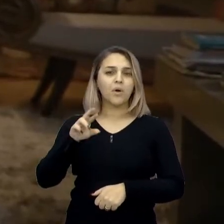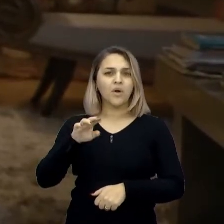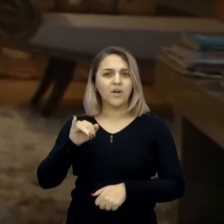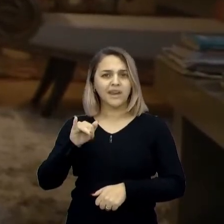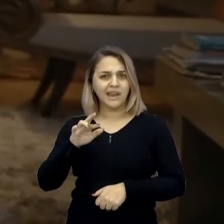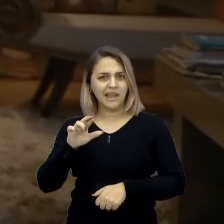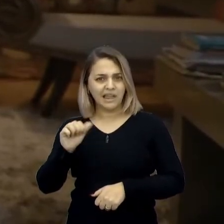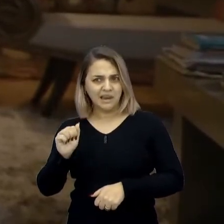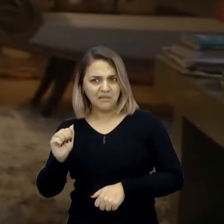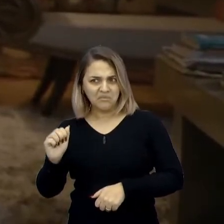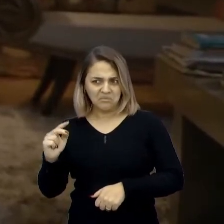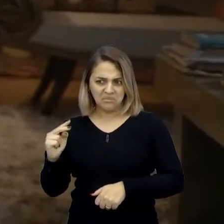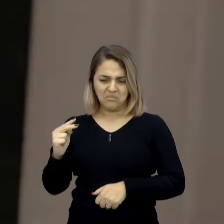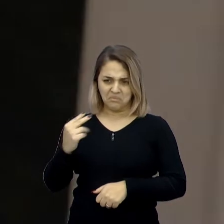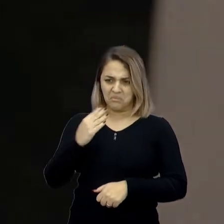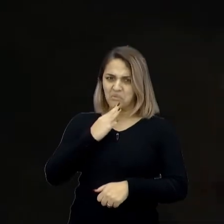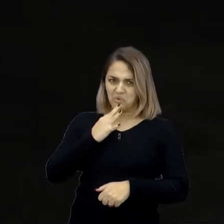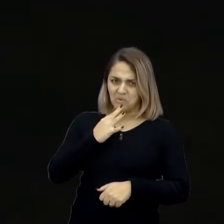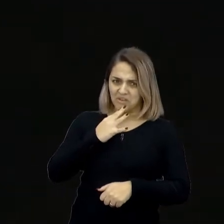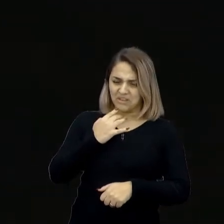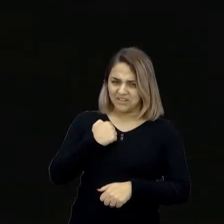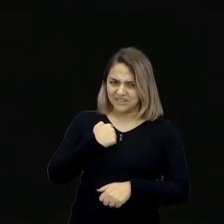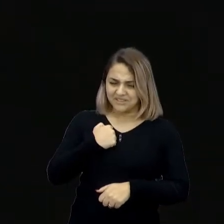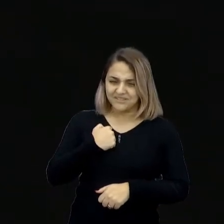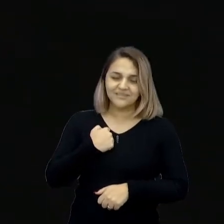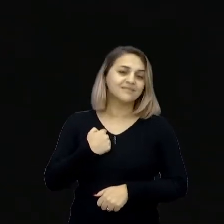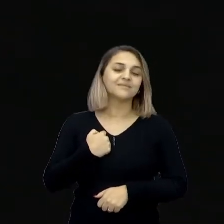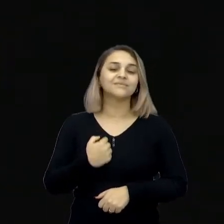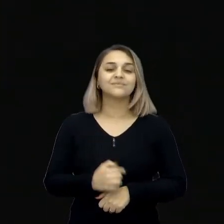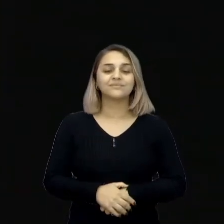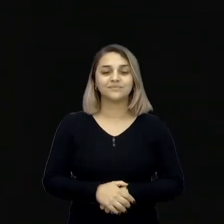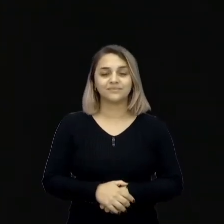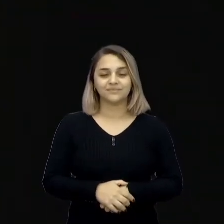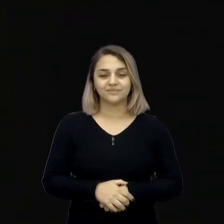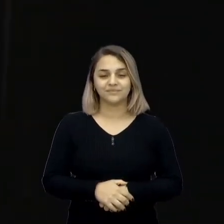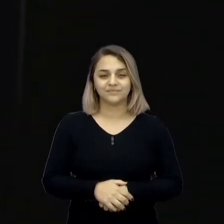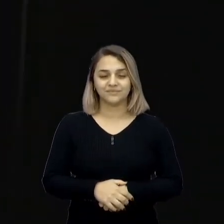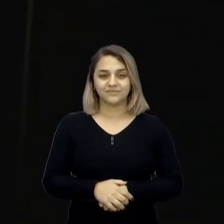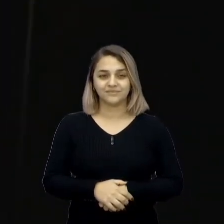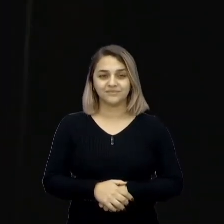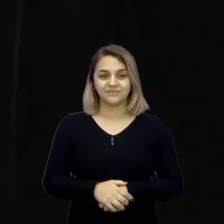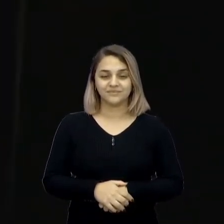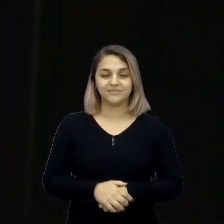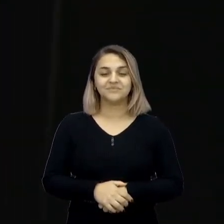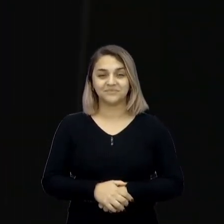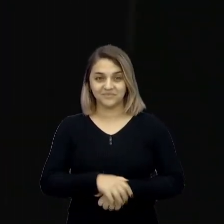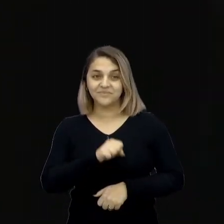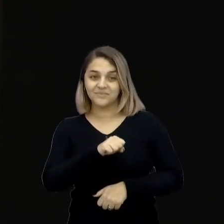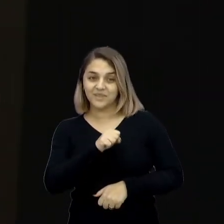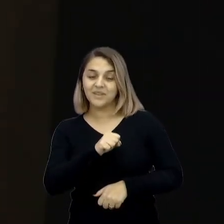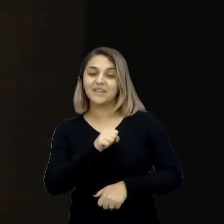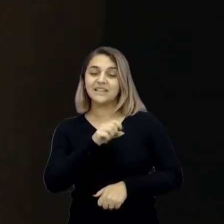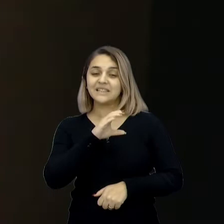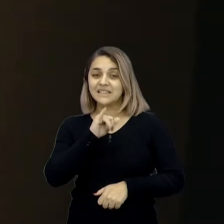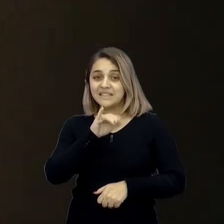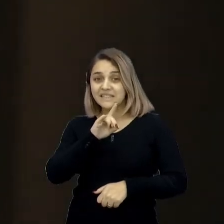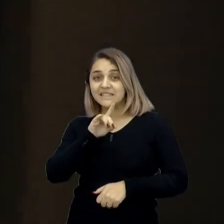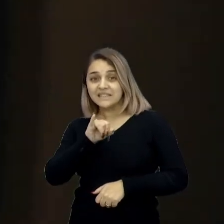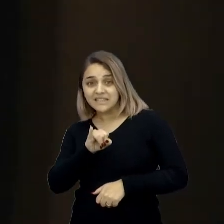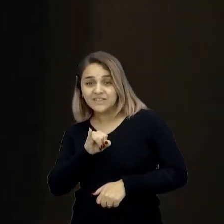me conhece? De agora em diante, eu vou te chamar de Cid Moreira